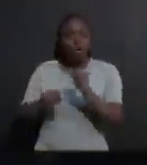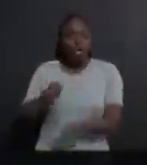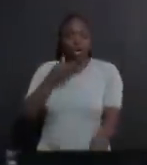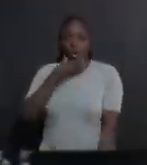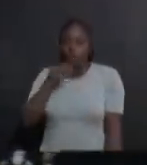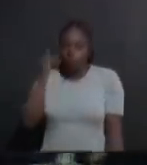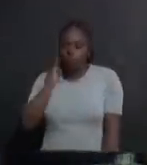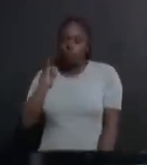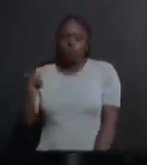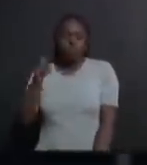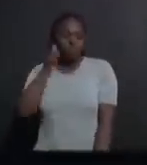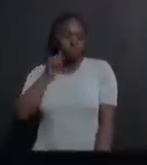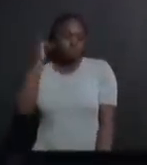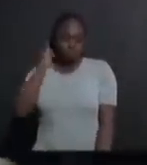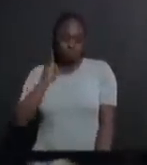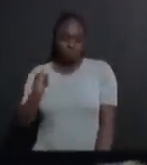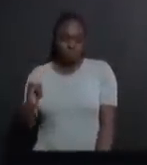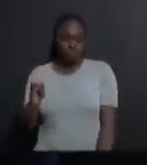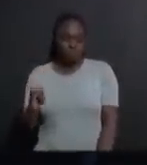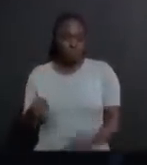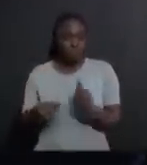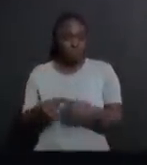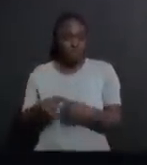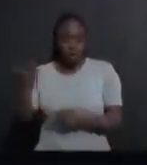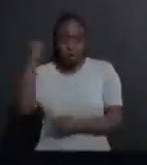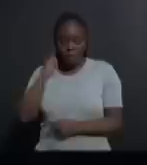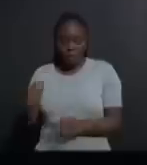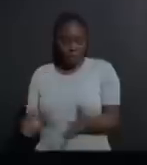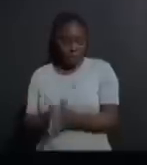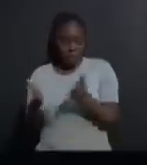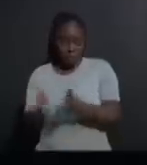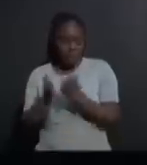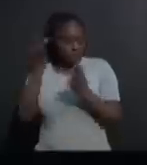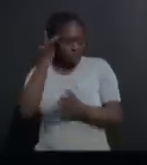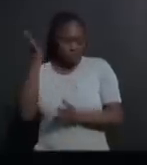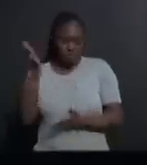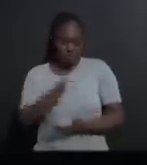Profeta. Porque profetizar para pobre também é moleza também.